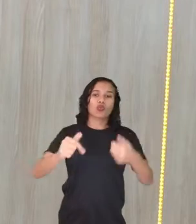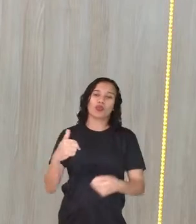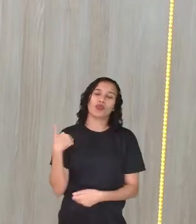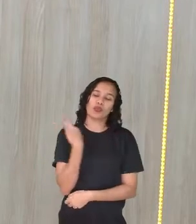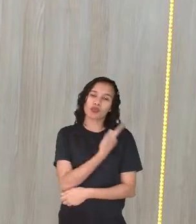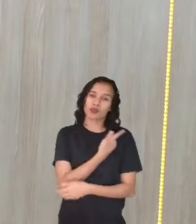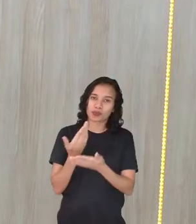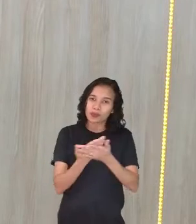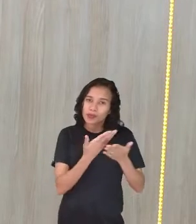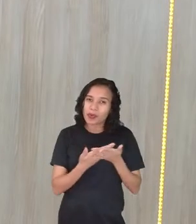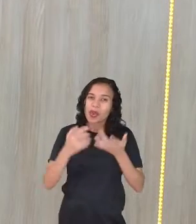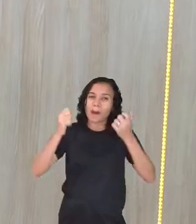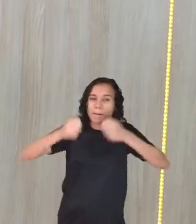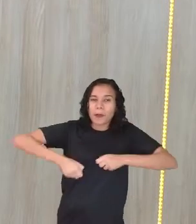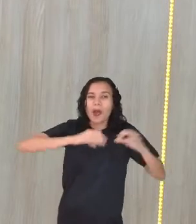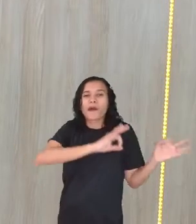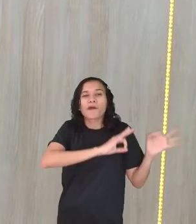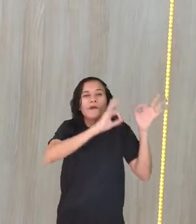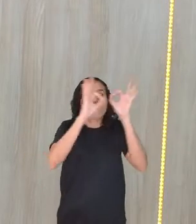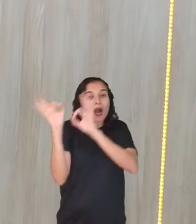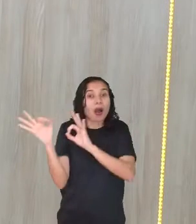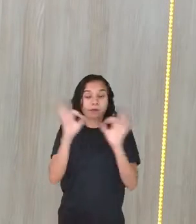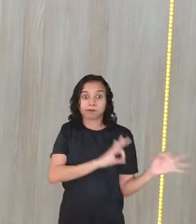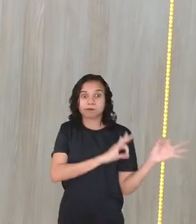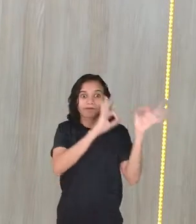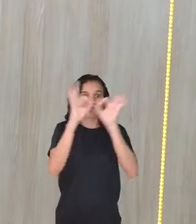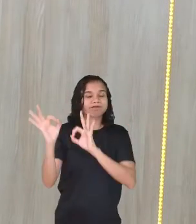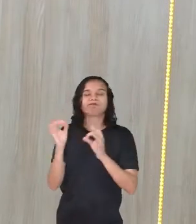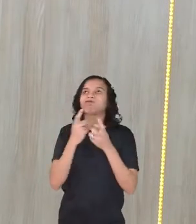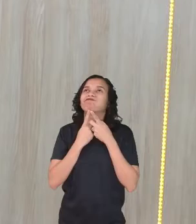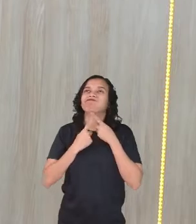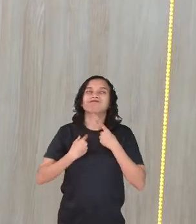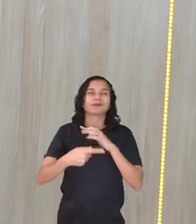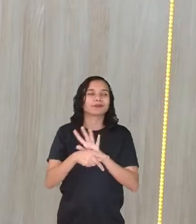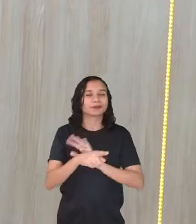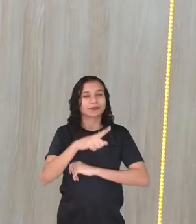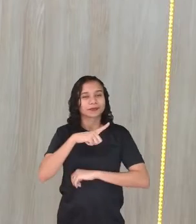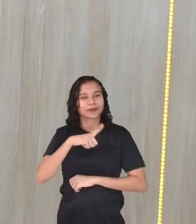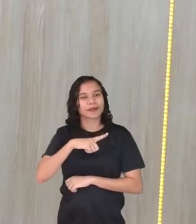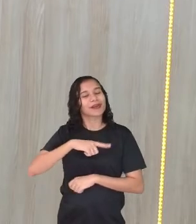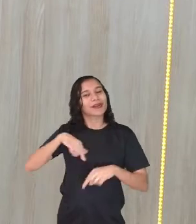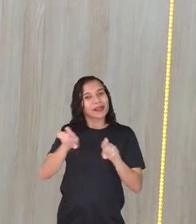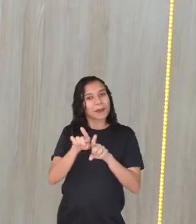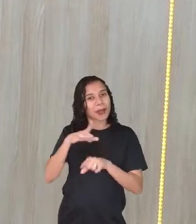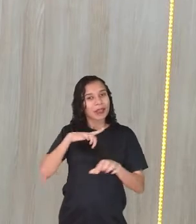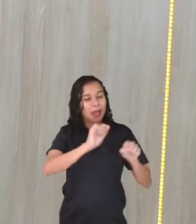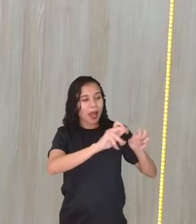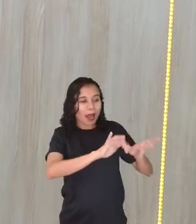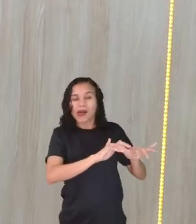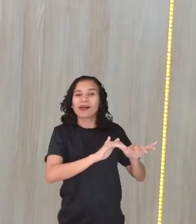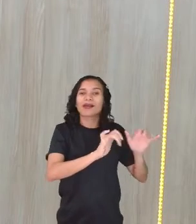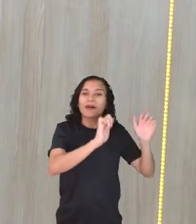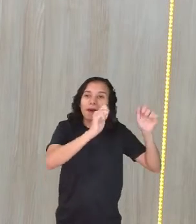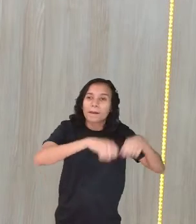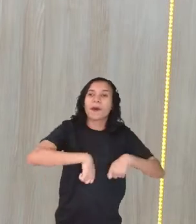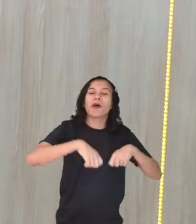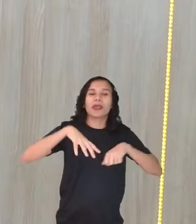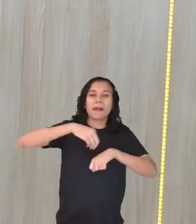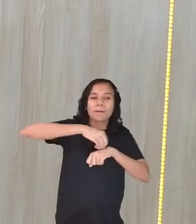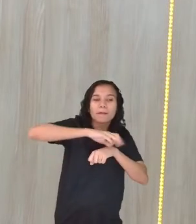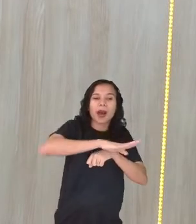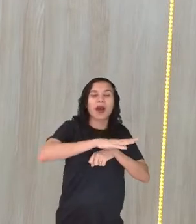nossas aulas. Vocês vão poder rever quantas vezes quiserem. E também não esqueçam que lá tem o chat. E vocês podem